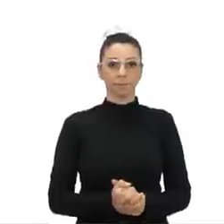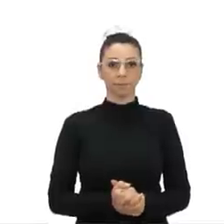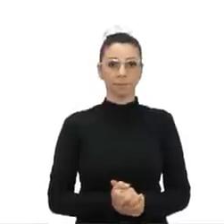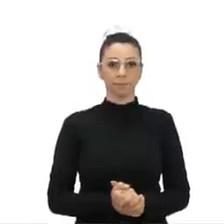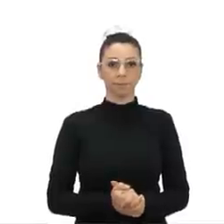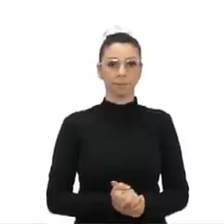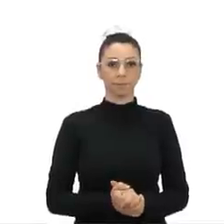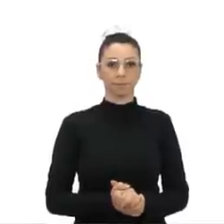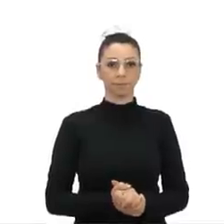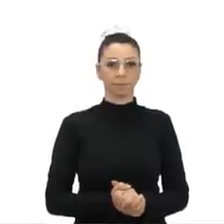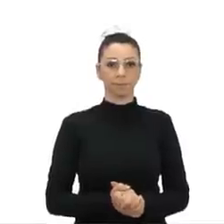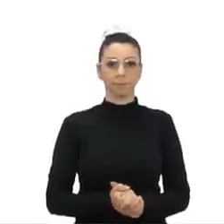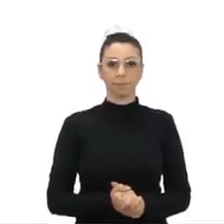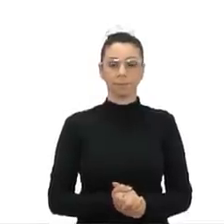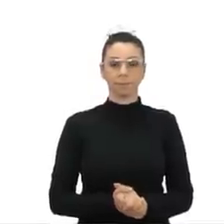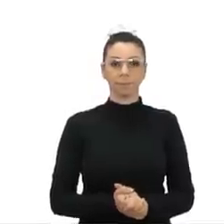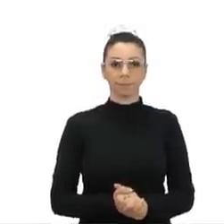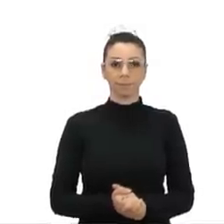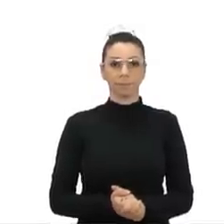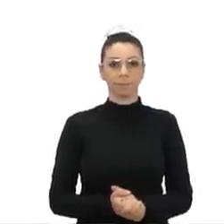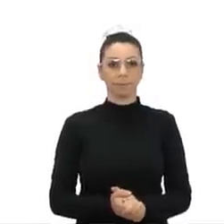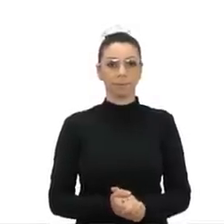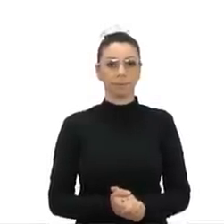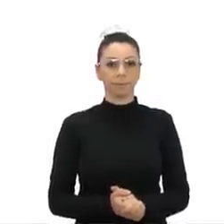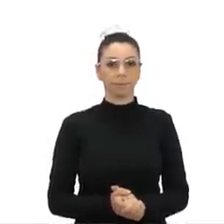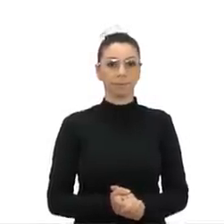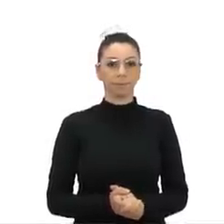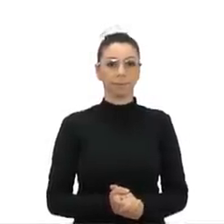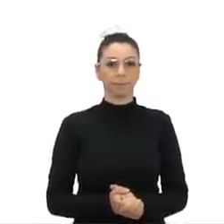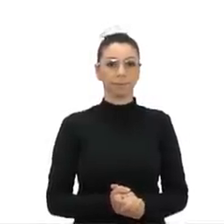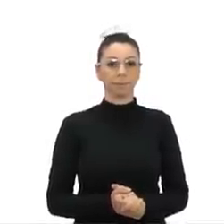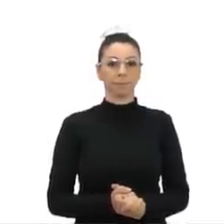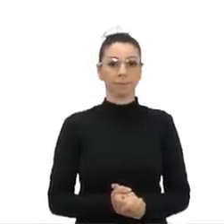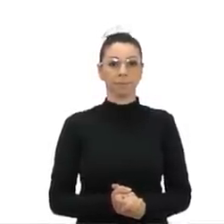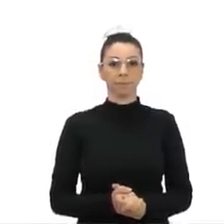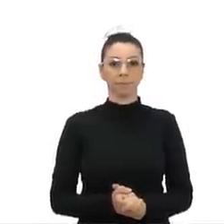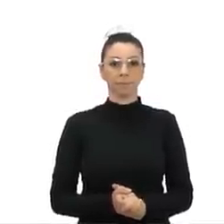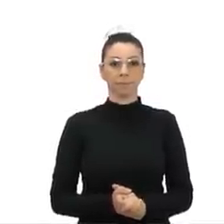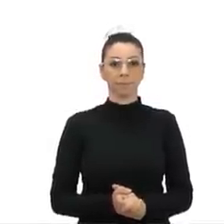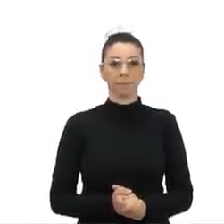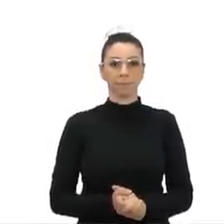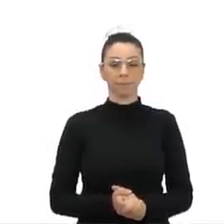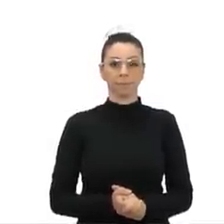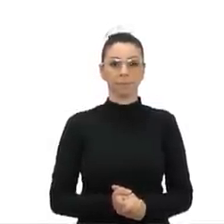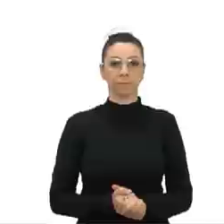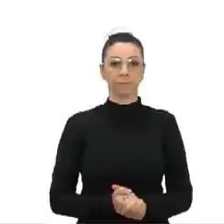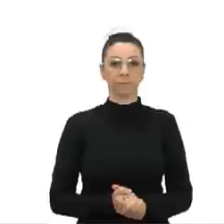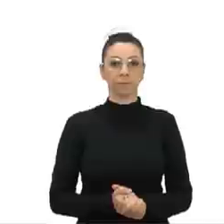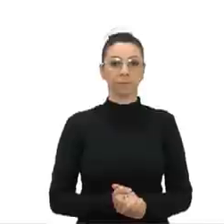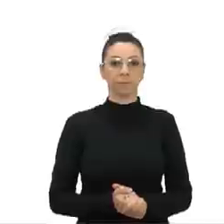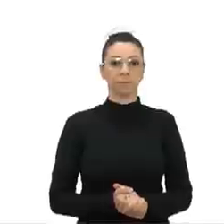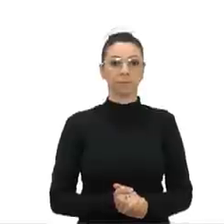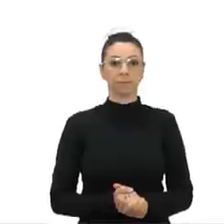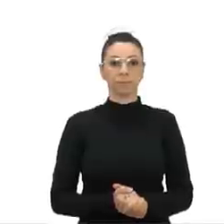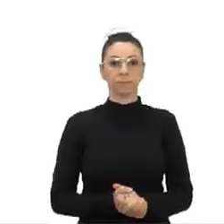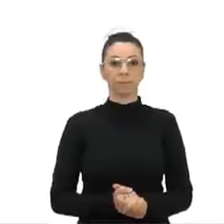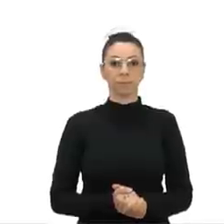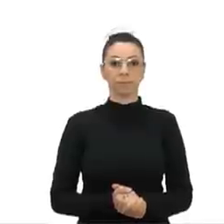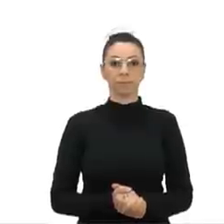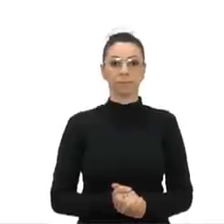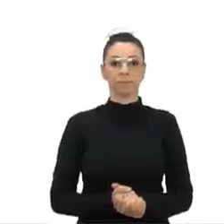there is a living dining room. In this place, there are